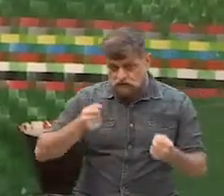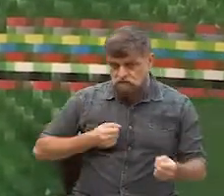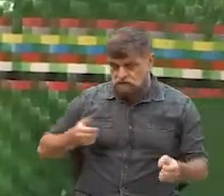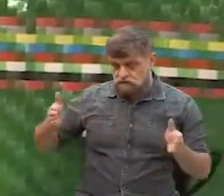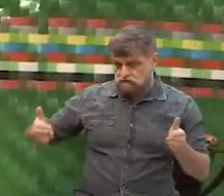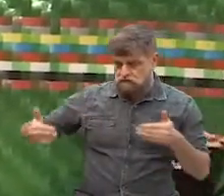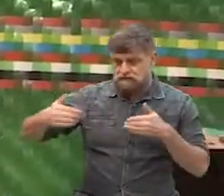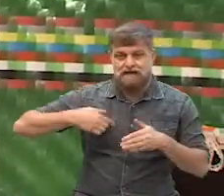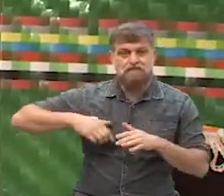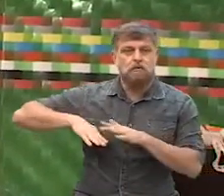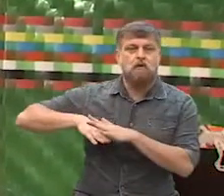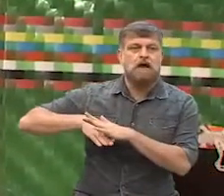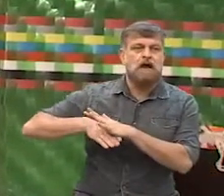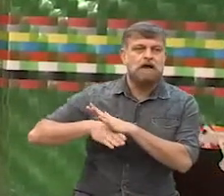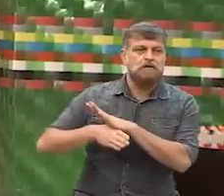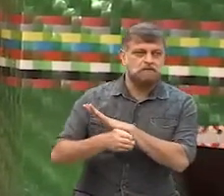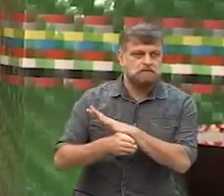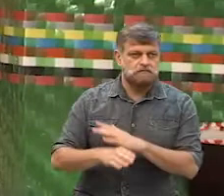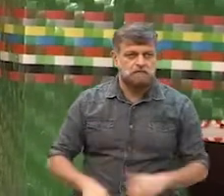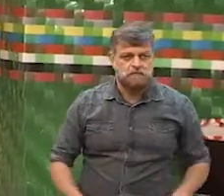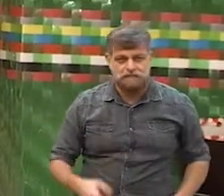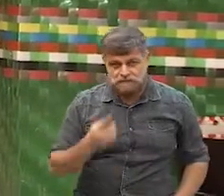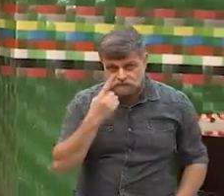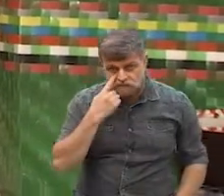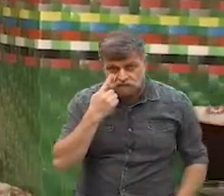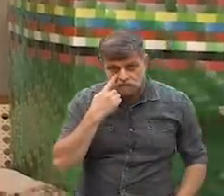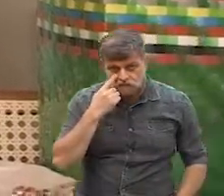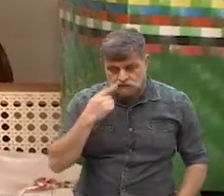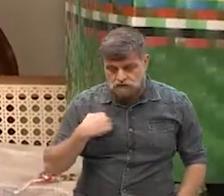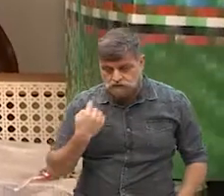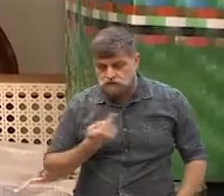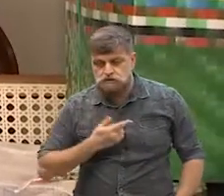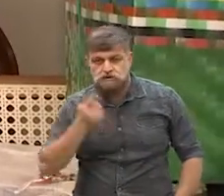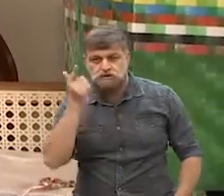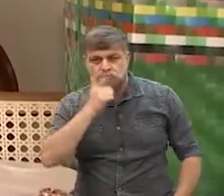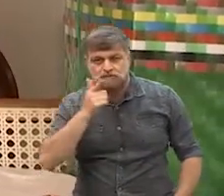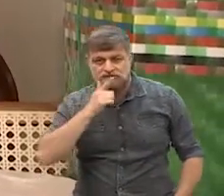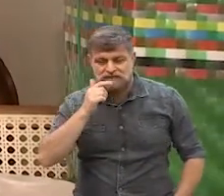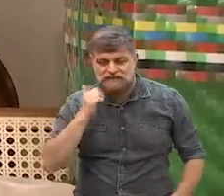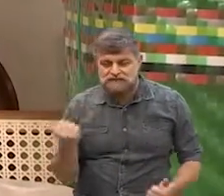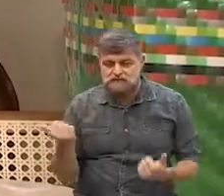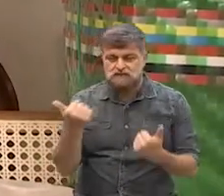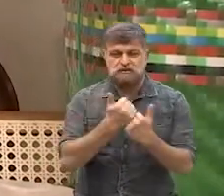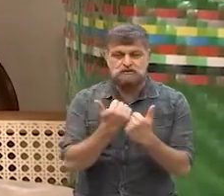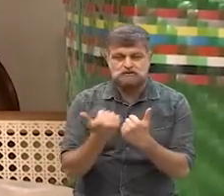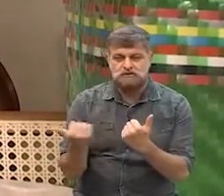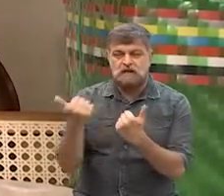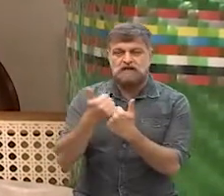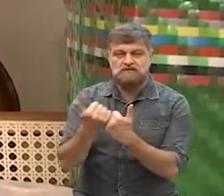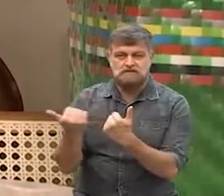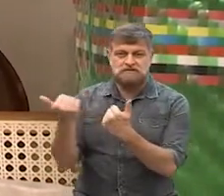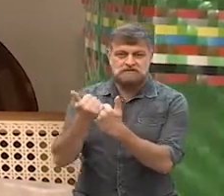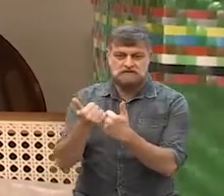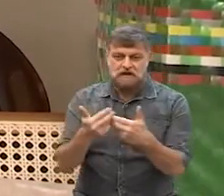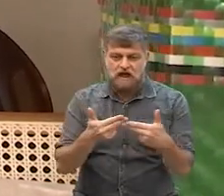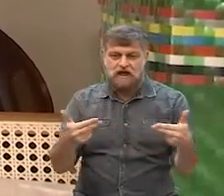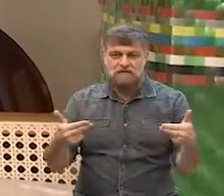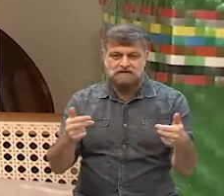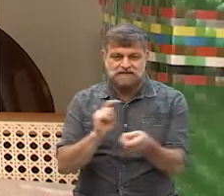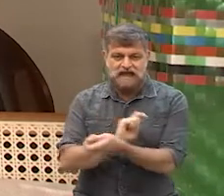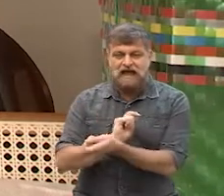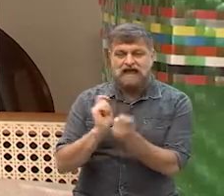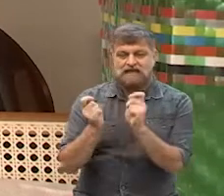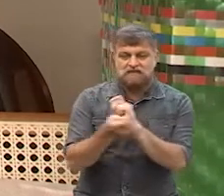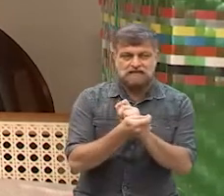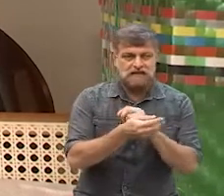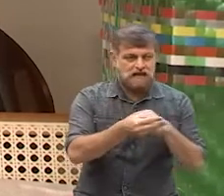tempo eu vou criar esse hábito. Então, veja bem, a gente pode ir trocando e substituindo as coisas